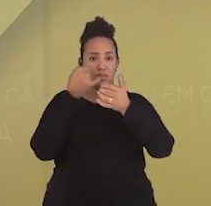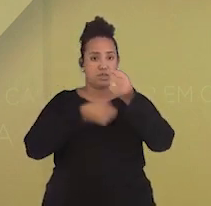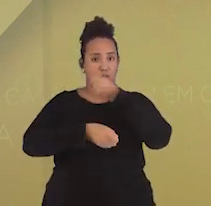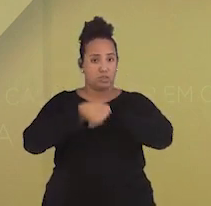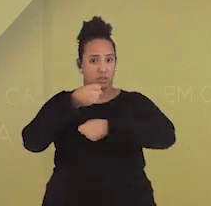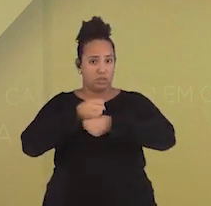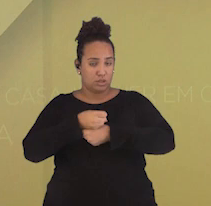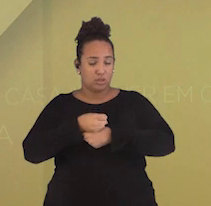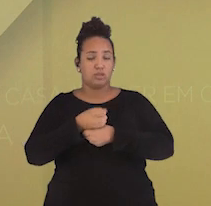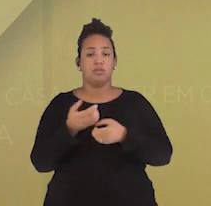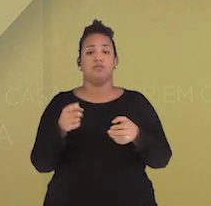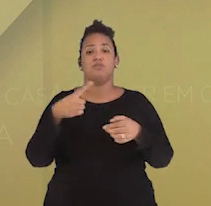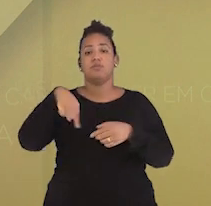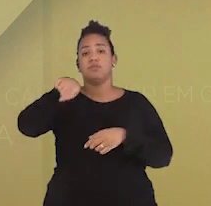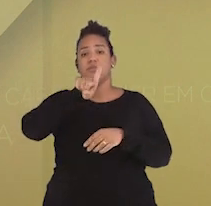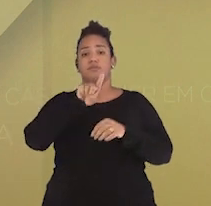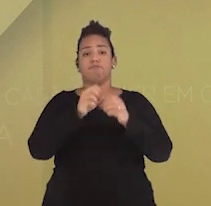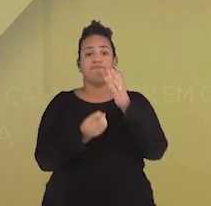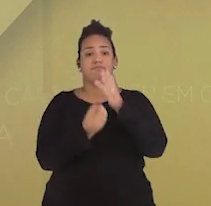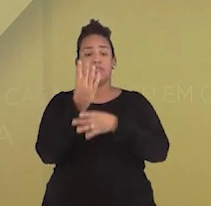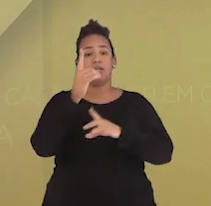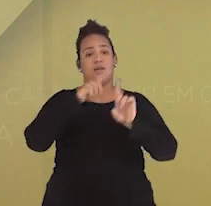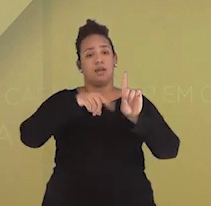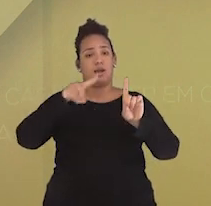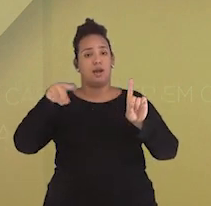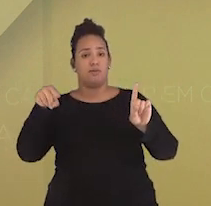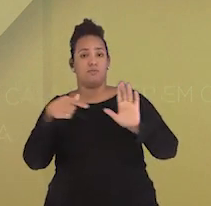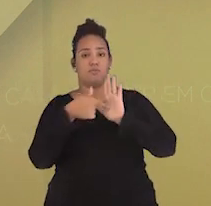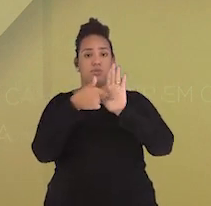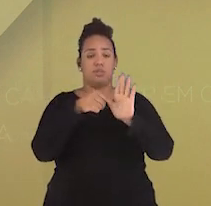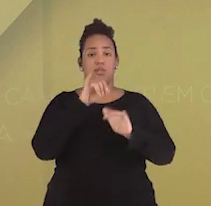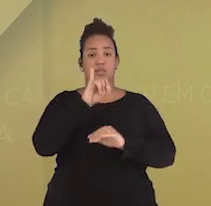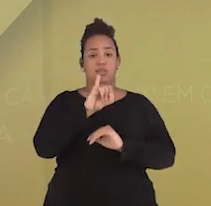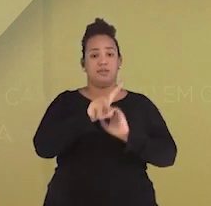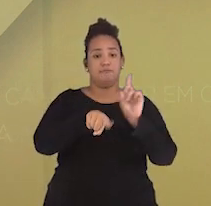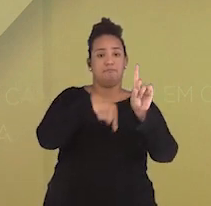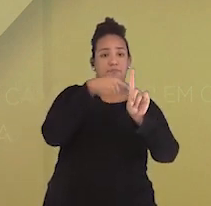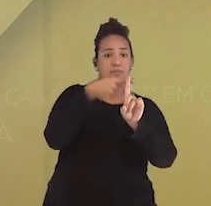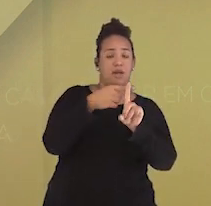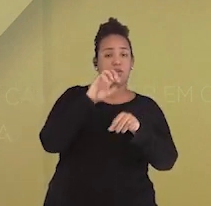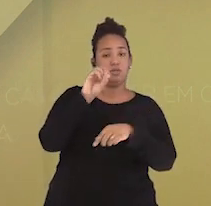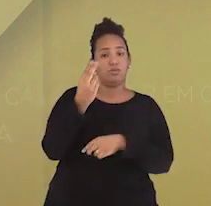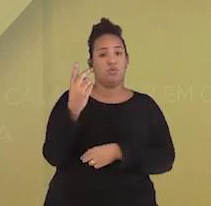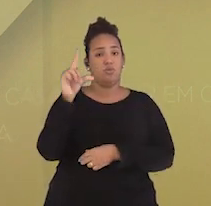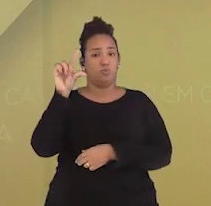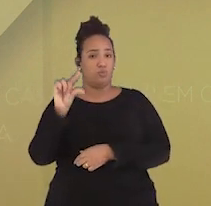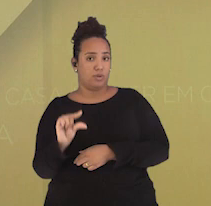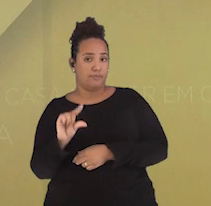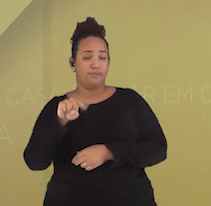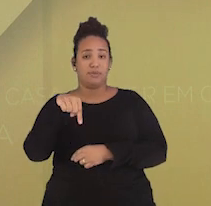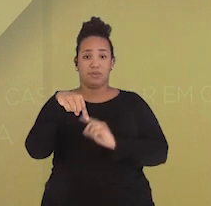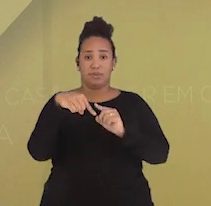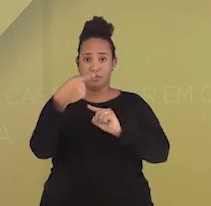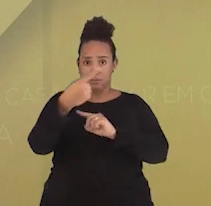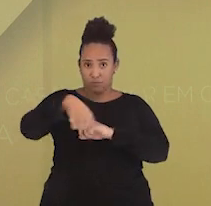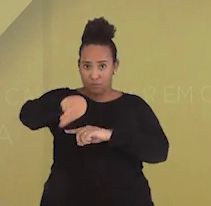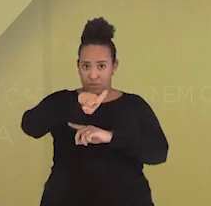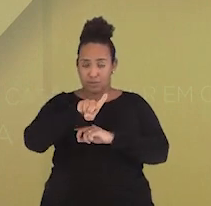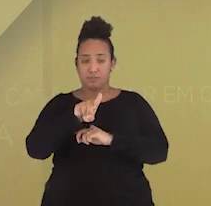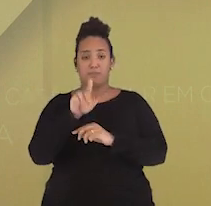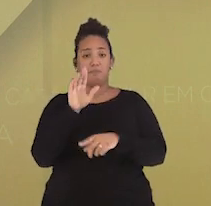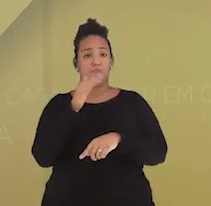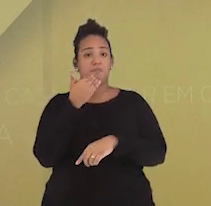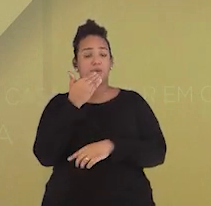um gráfico demonstrando se a taxa aumentou ou caiu. Depois você pode pedir ajuda do seu professor, tanto